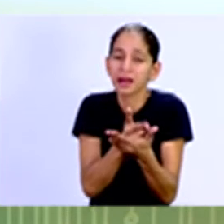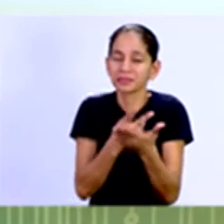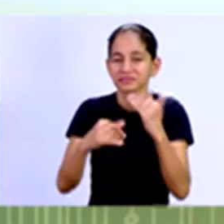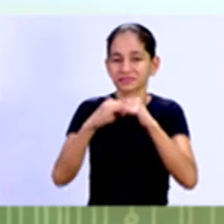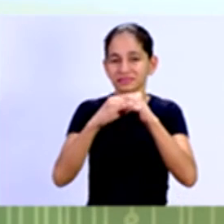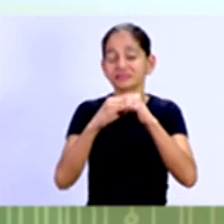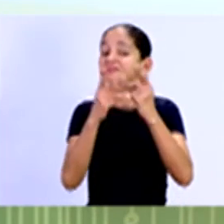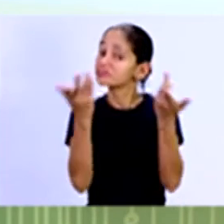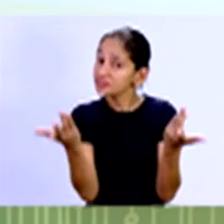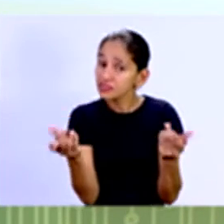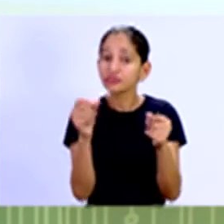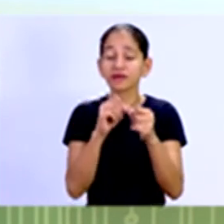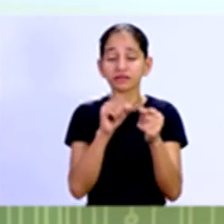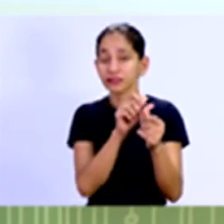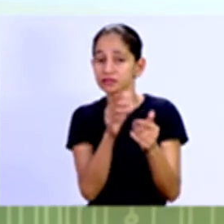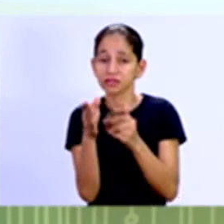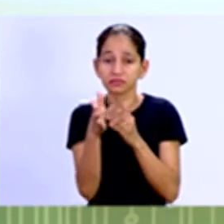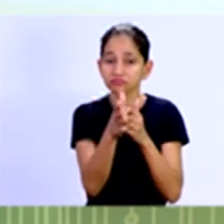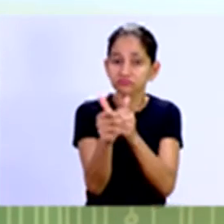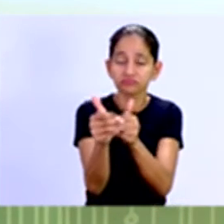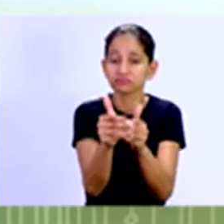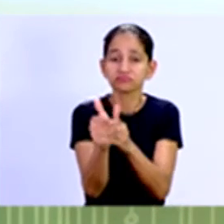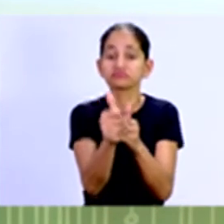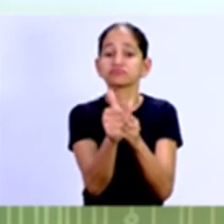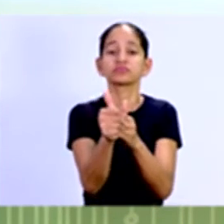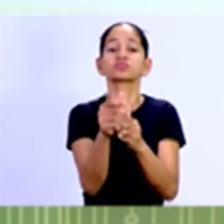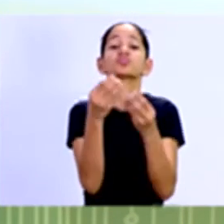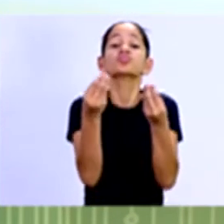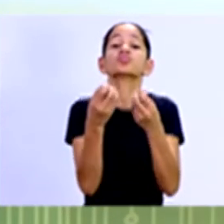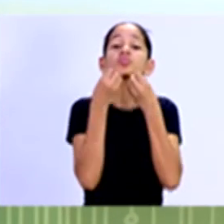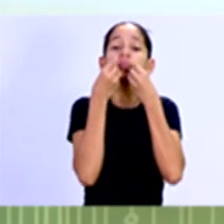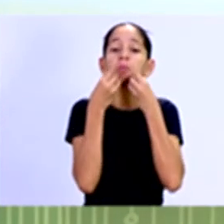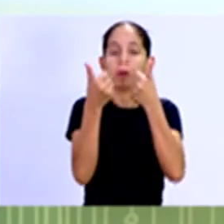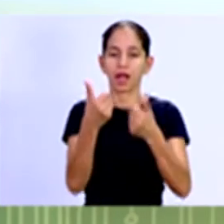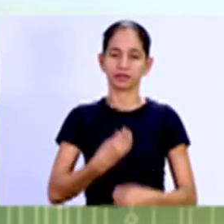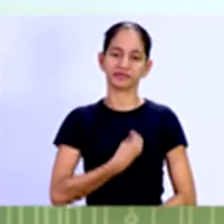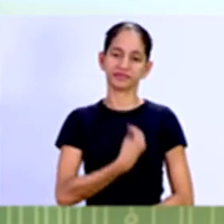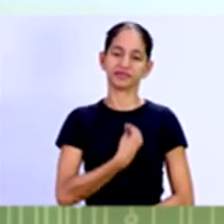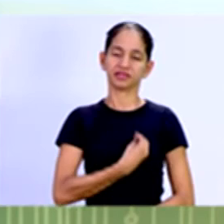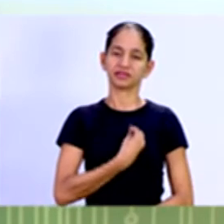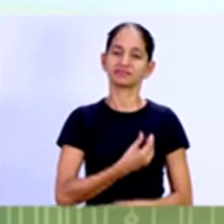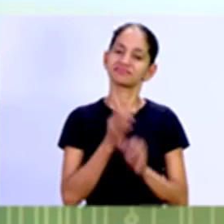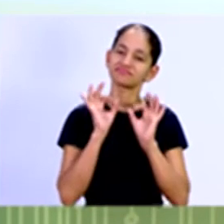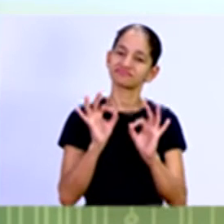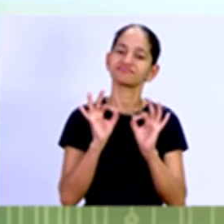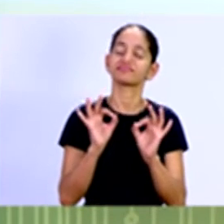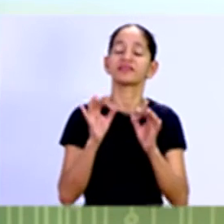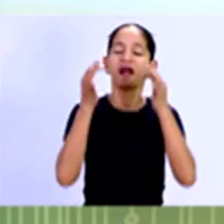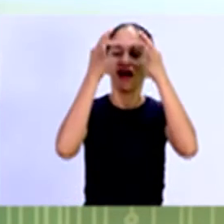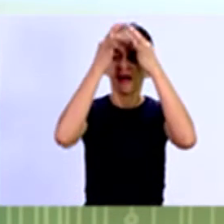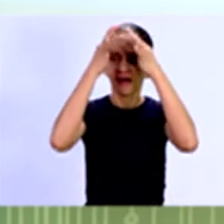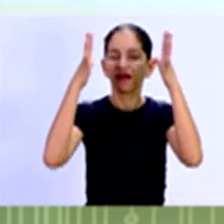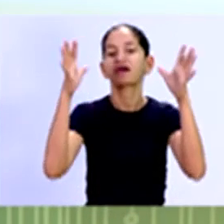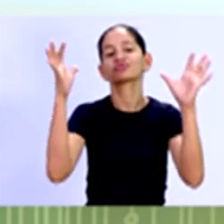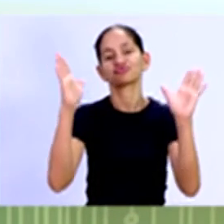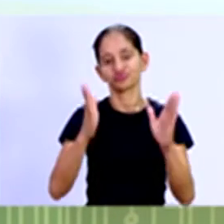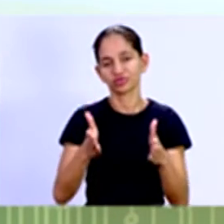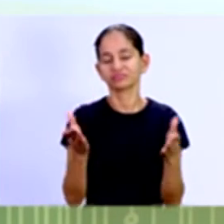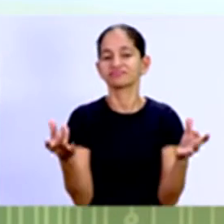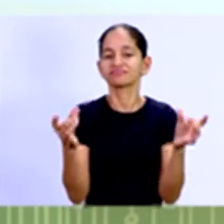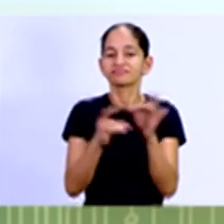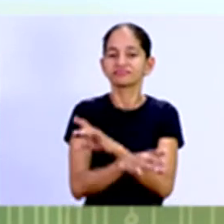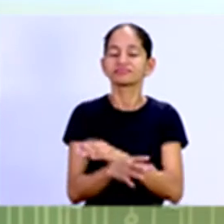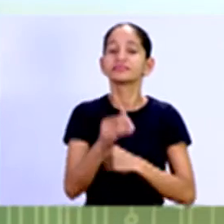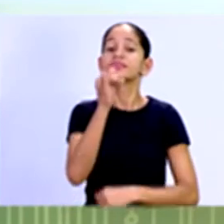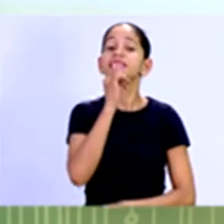nortear, vamos dizer assim, essa moralidade. Então, esses princípios é que tem que estar claro para a gente, né? O princípio,